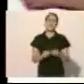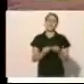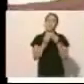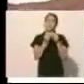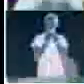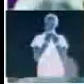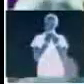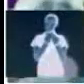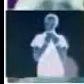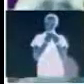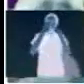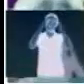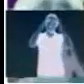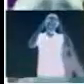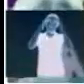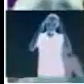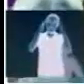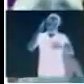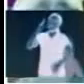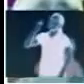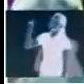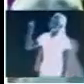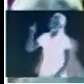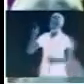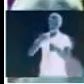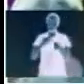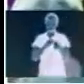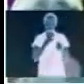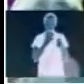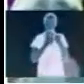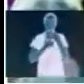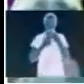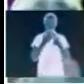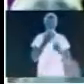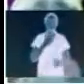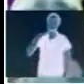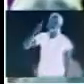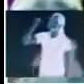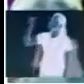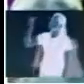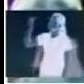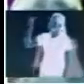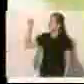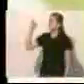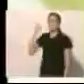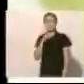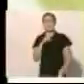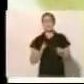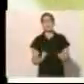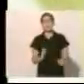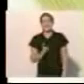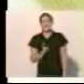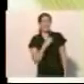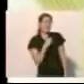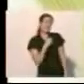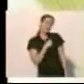Cada um aqui, ó, tem um sofrimento. Cada um aqui tem uma angústia. Cada um aqui tem uma dor. Cada um